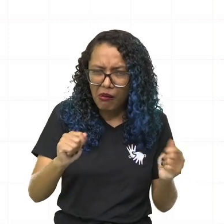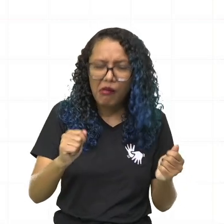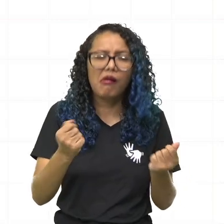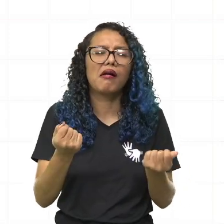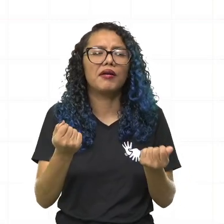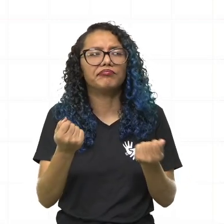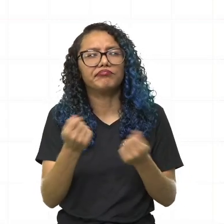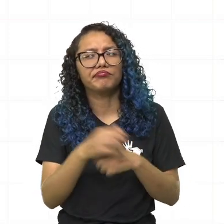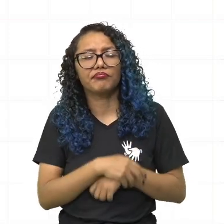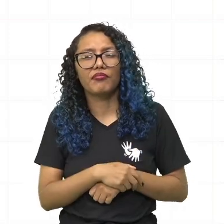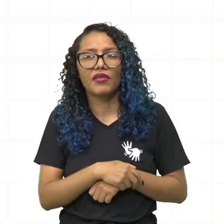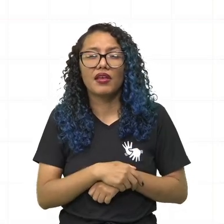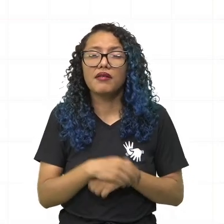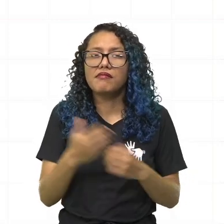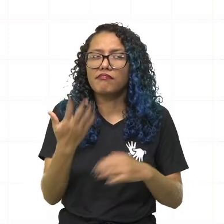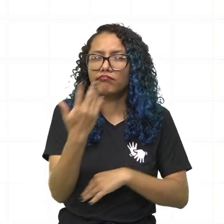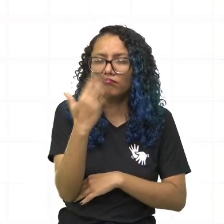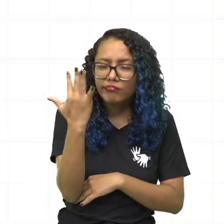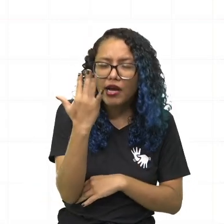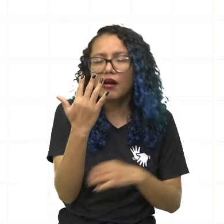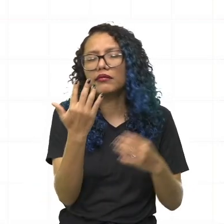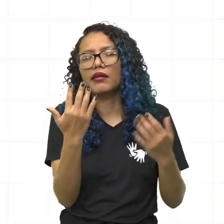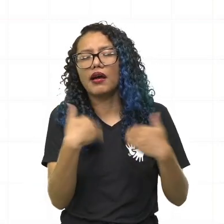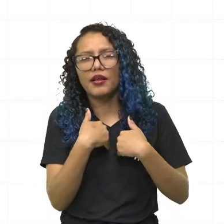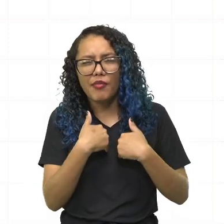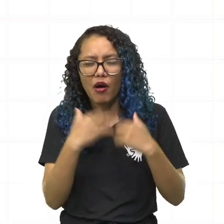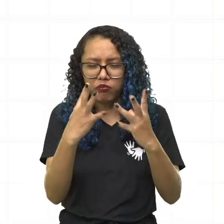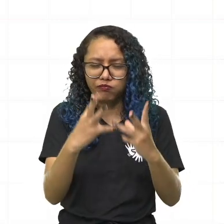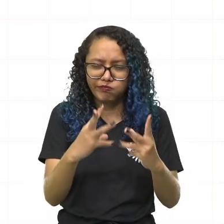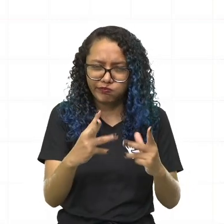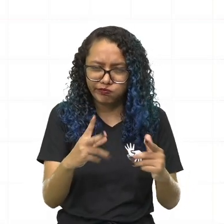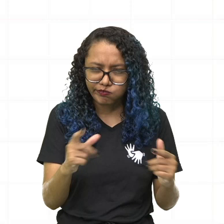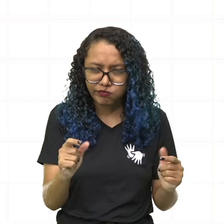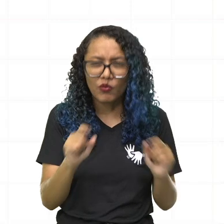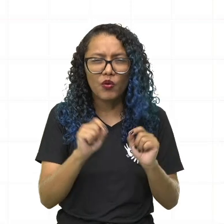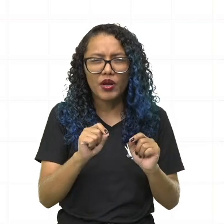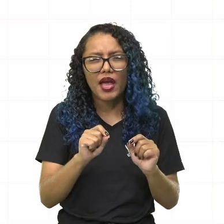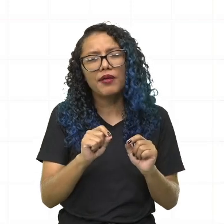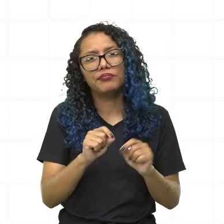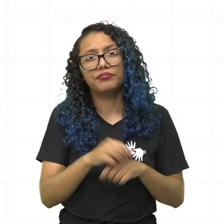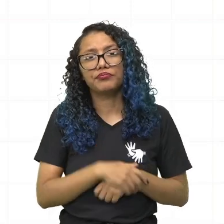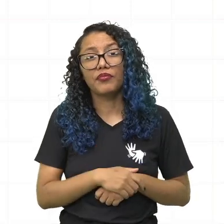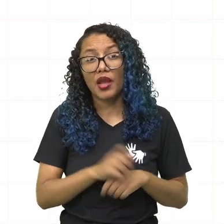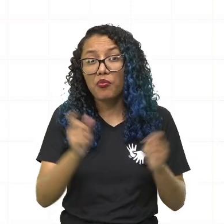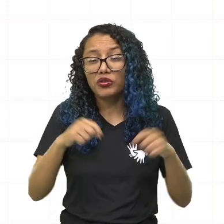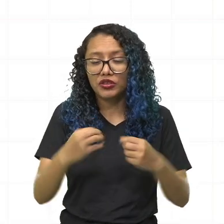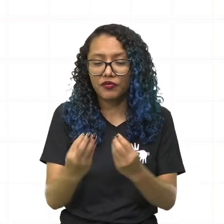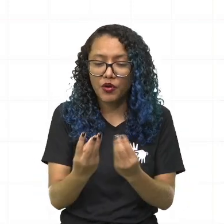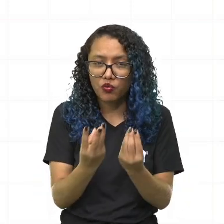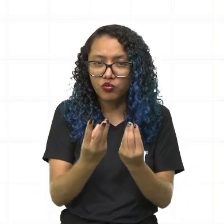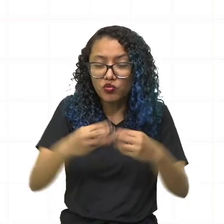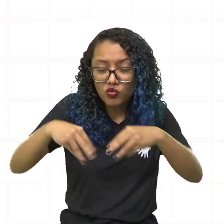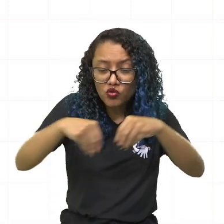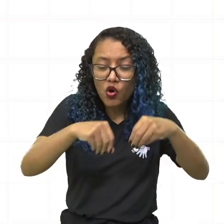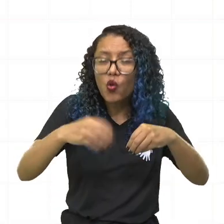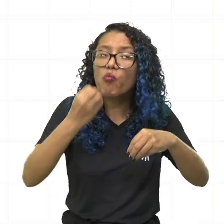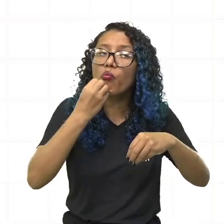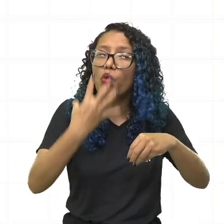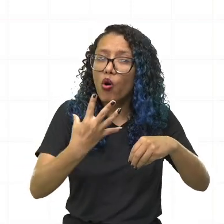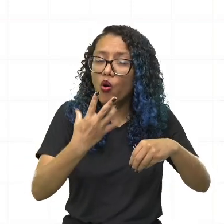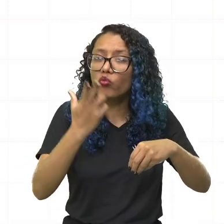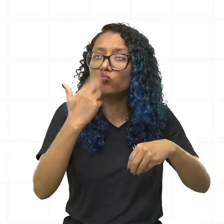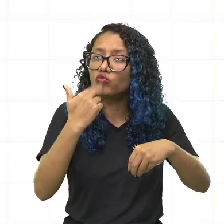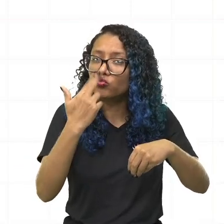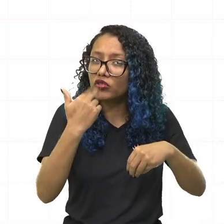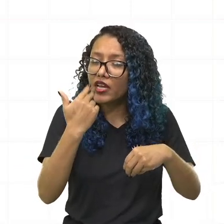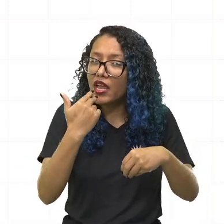né? Tudo isso acaba mantendo aquele solo, com que aquele solo ainda tenha alguma quantidade de nutrientes para